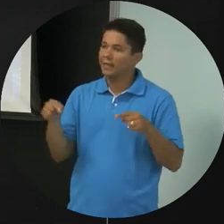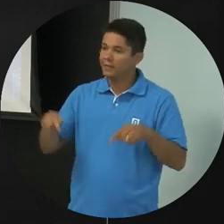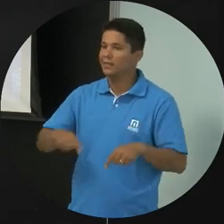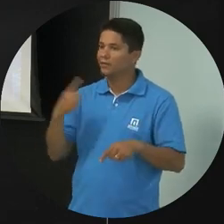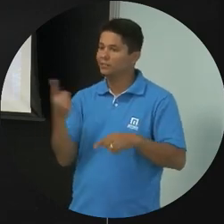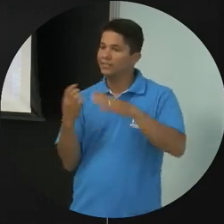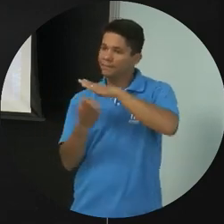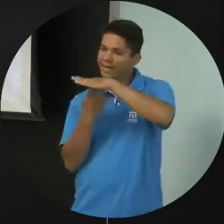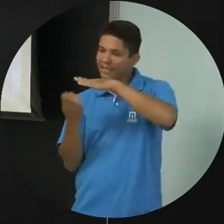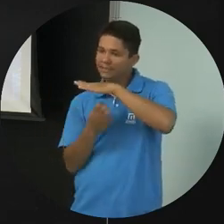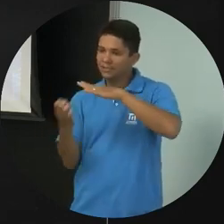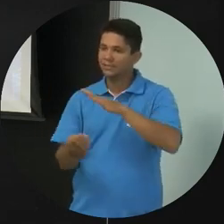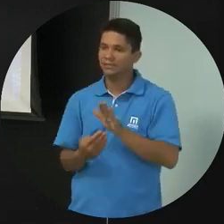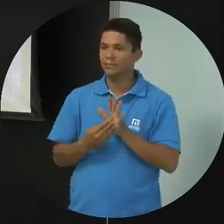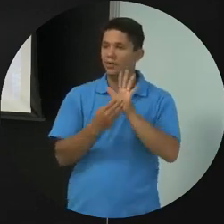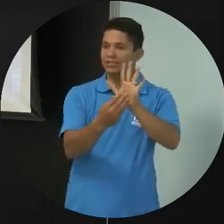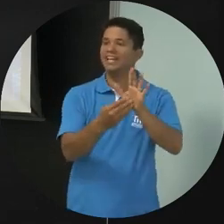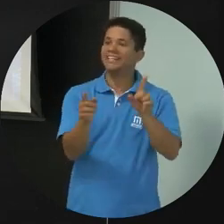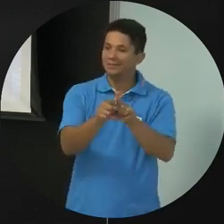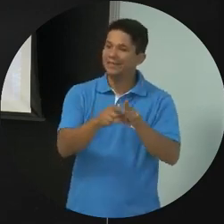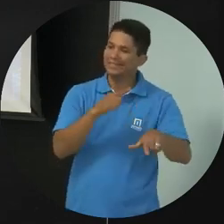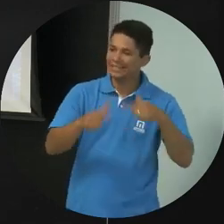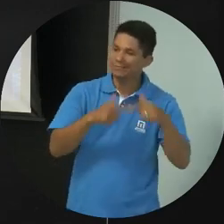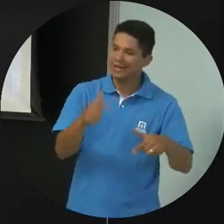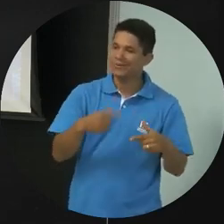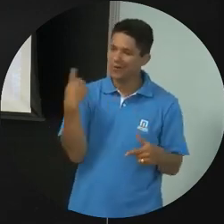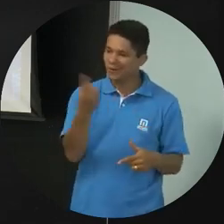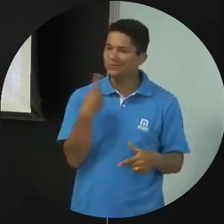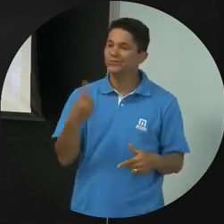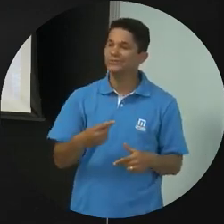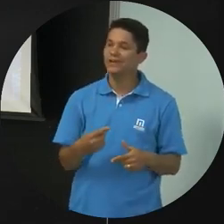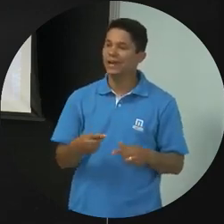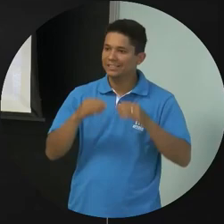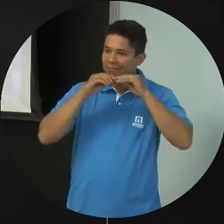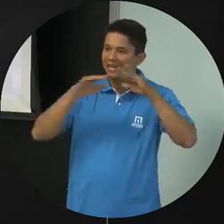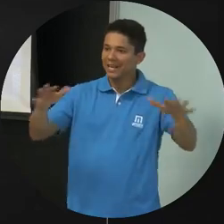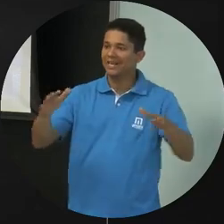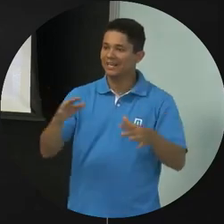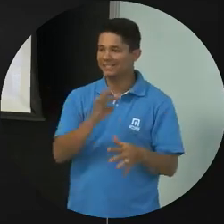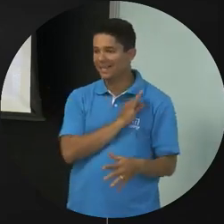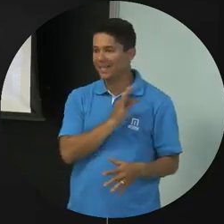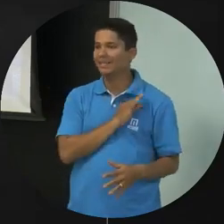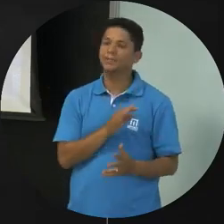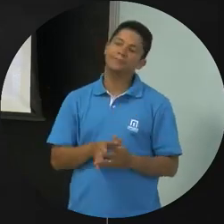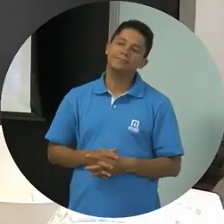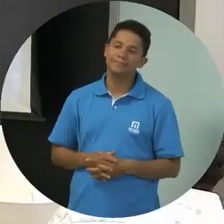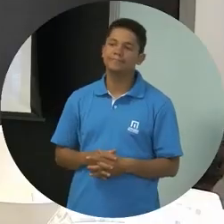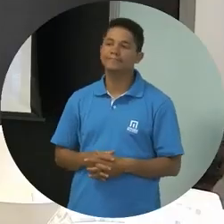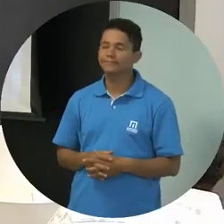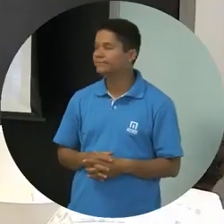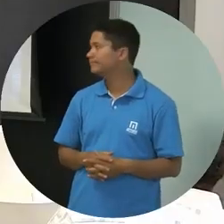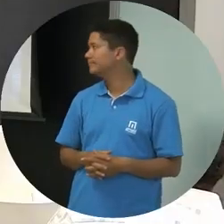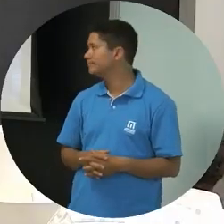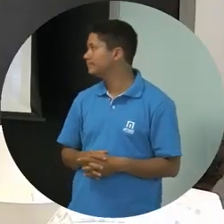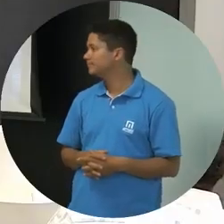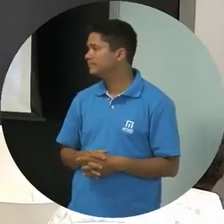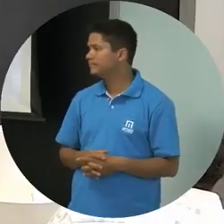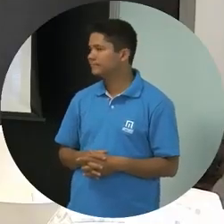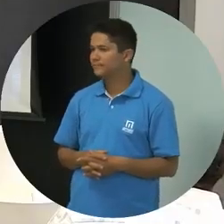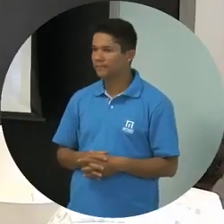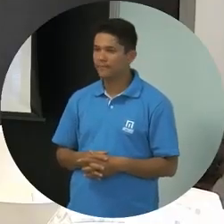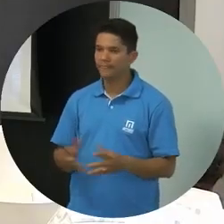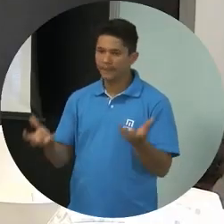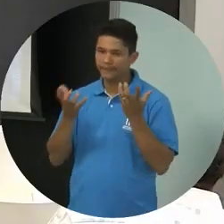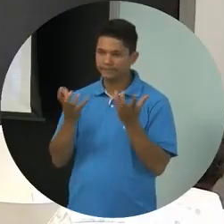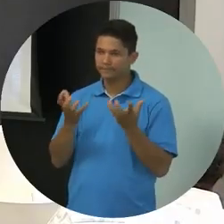né? Para que a gente consiga já expandir essa técnica dentro do mercado. Mas é totalmente possível. Tá? Eu queria